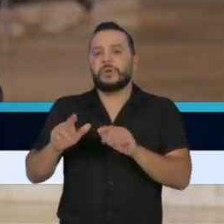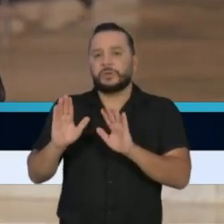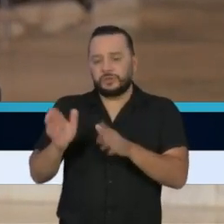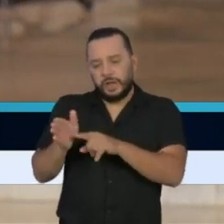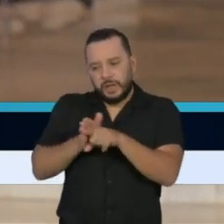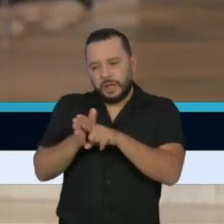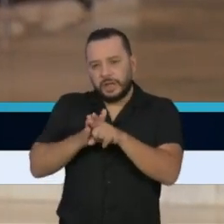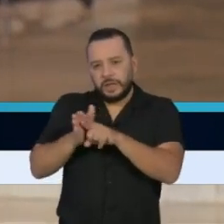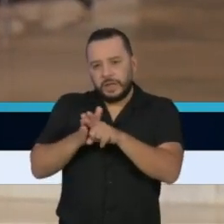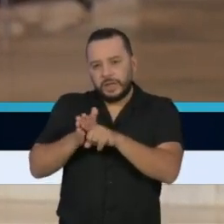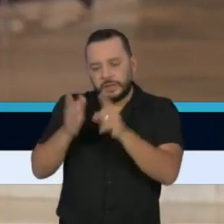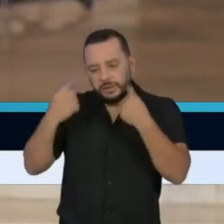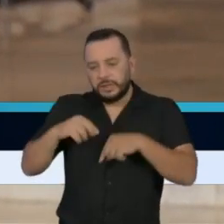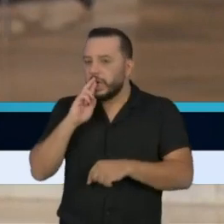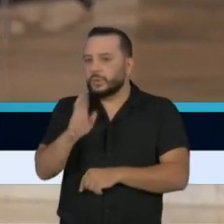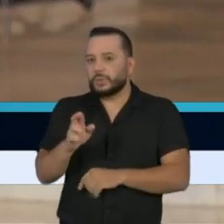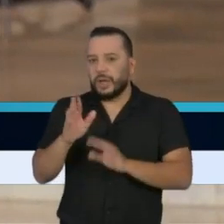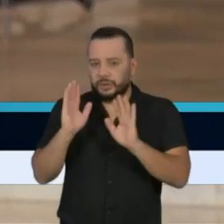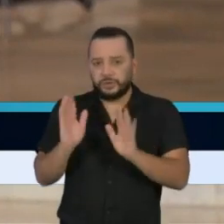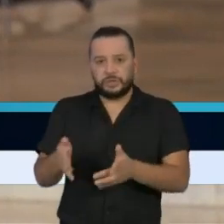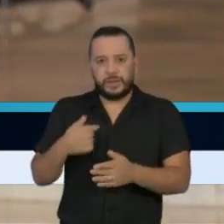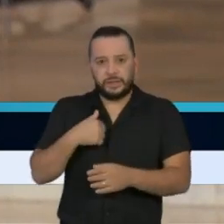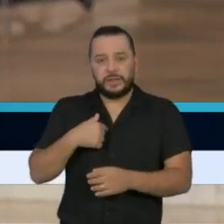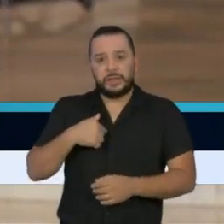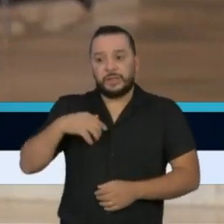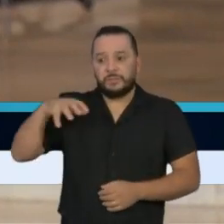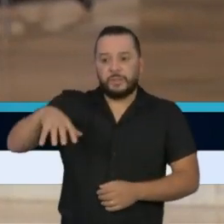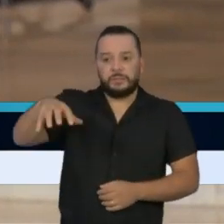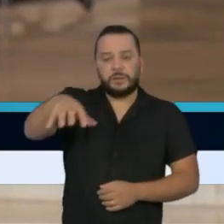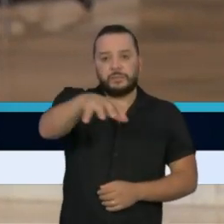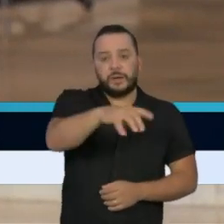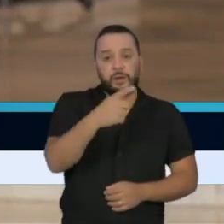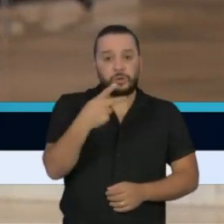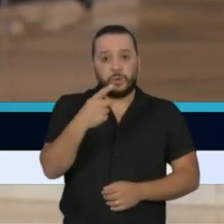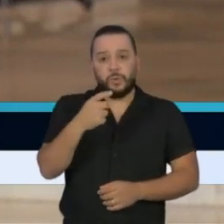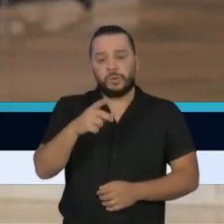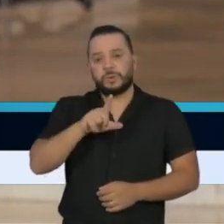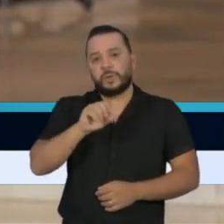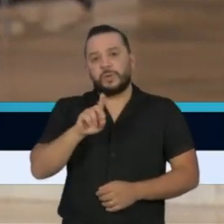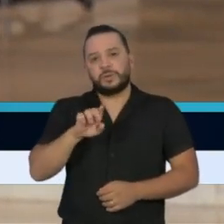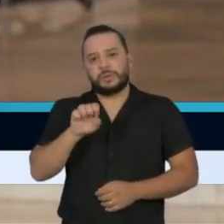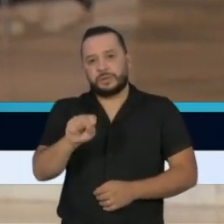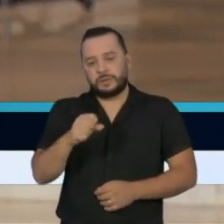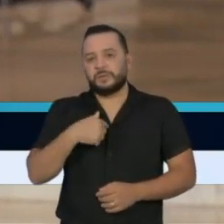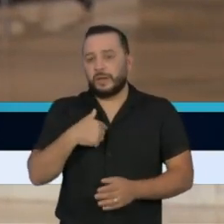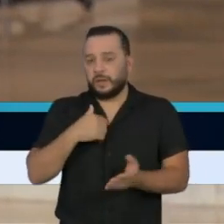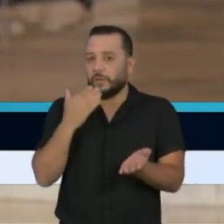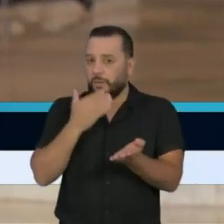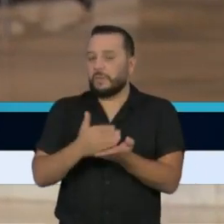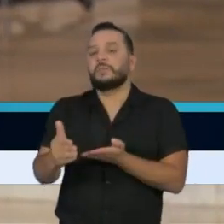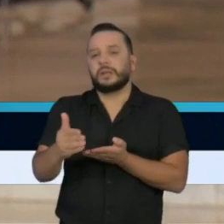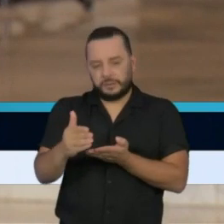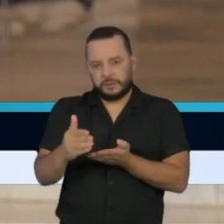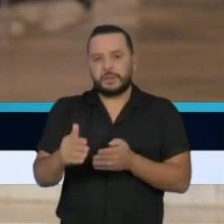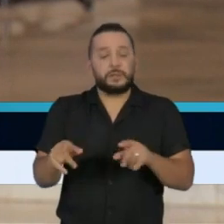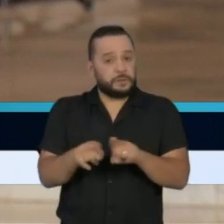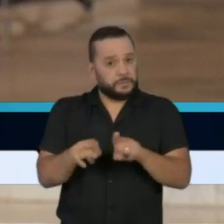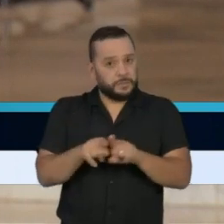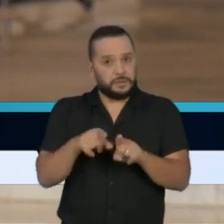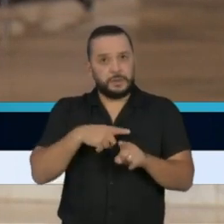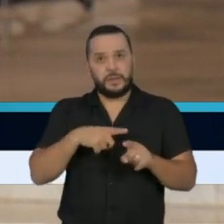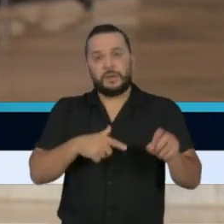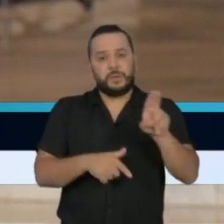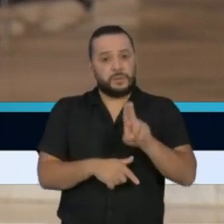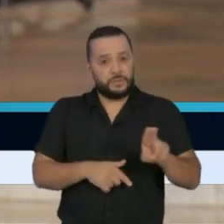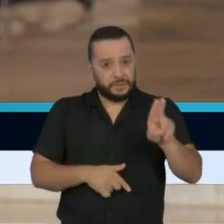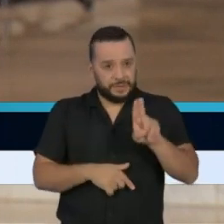resultados, e a rede toda, com 12 LUTs, vai entrar em funcionamento também rapidamente. Nós temos os universitários, que